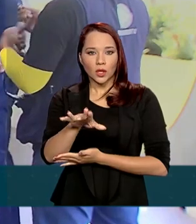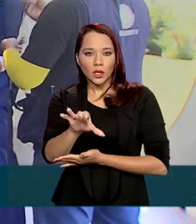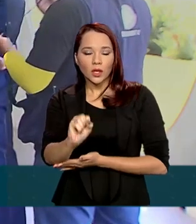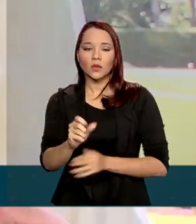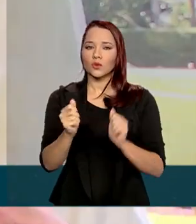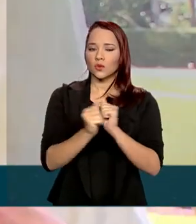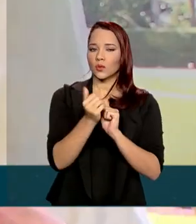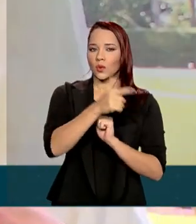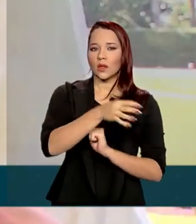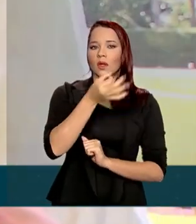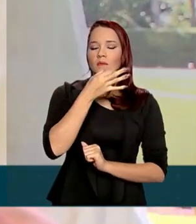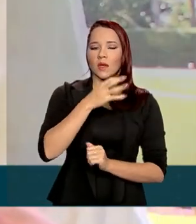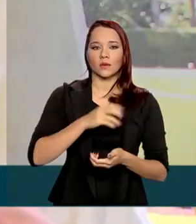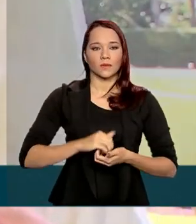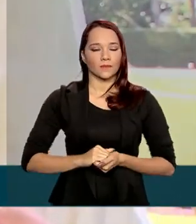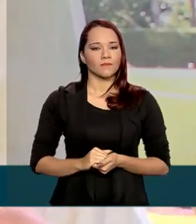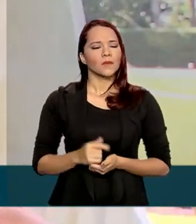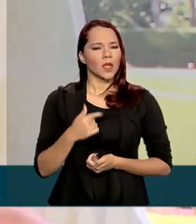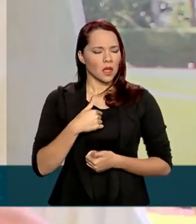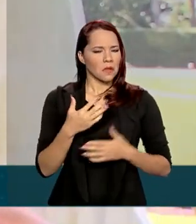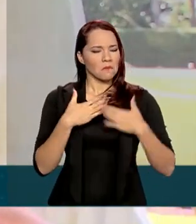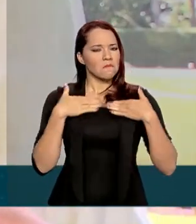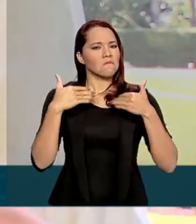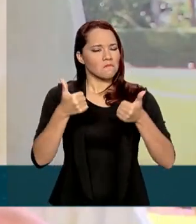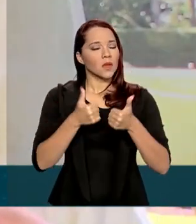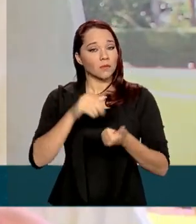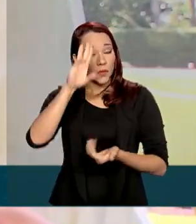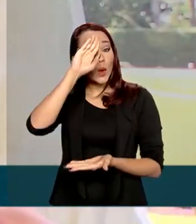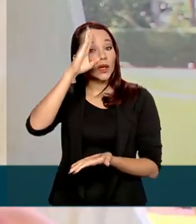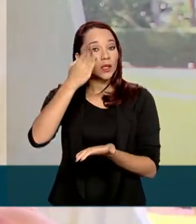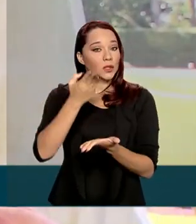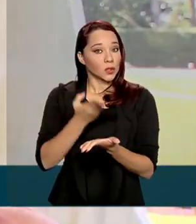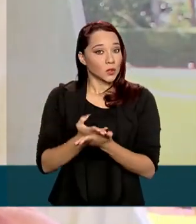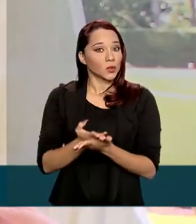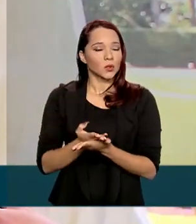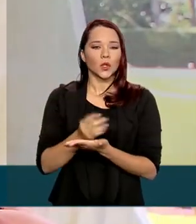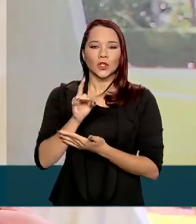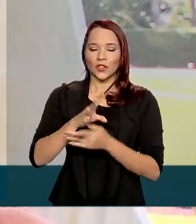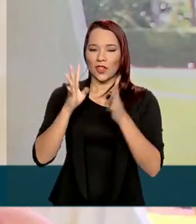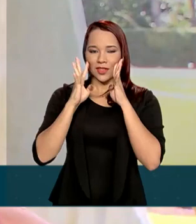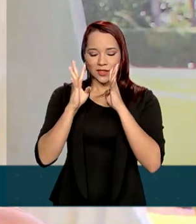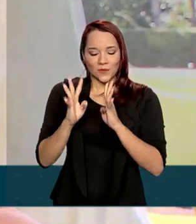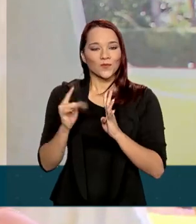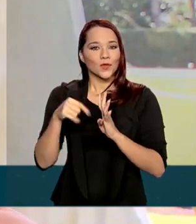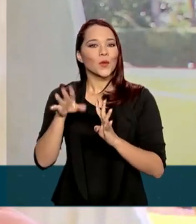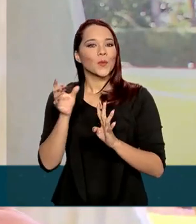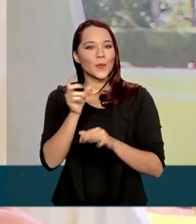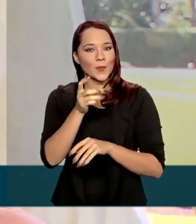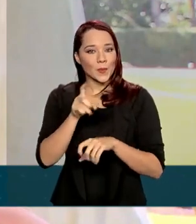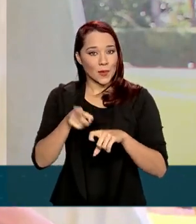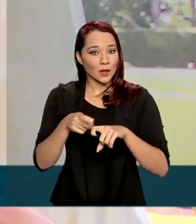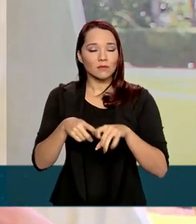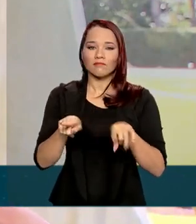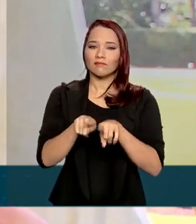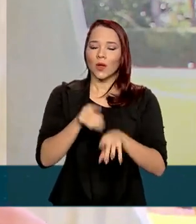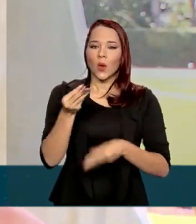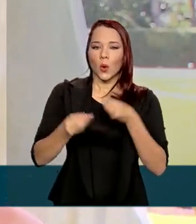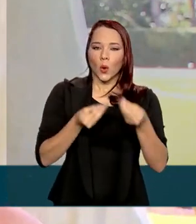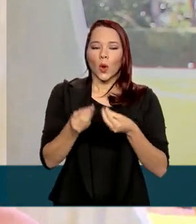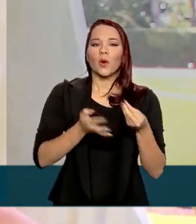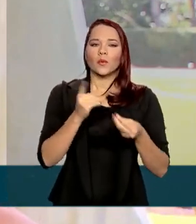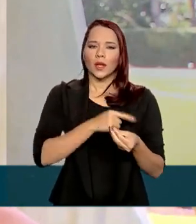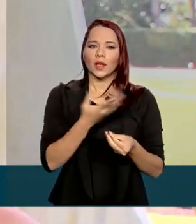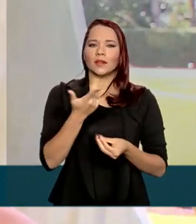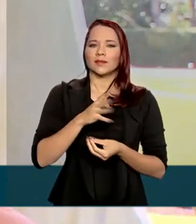azitromicina estou muito bem eu acredito não acredito isso aí não sou atendimento que eu tive aqui os médicos mas pela forma foi